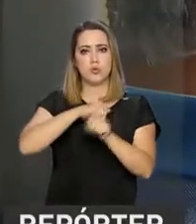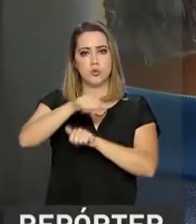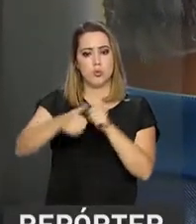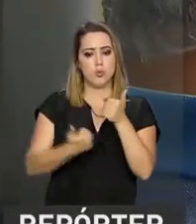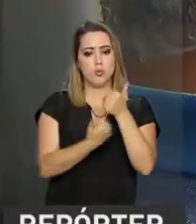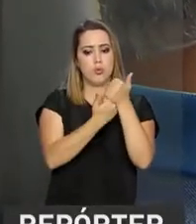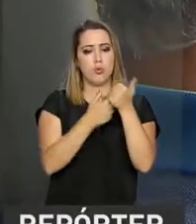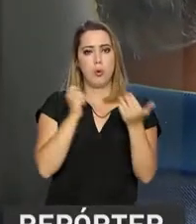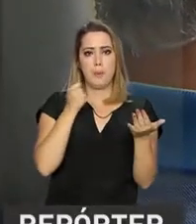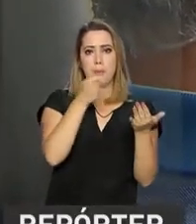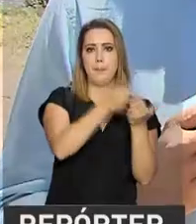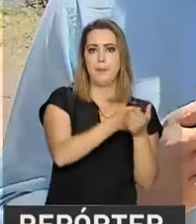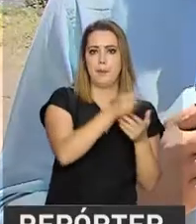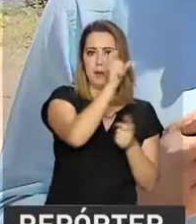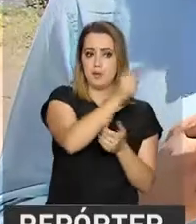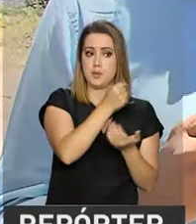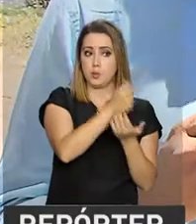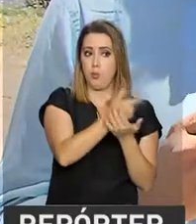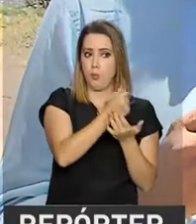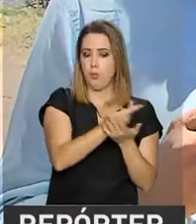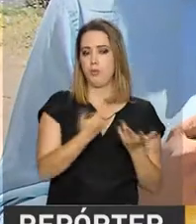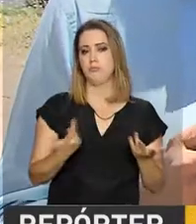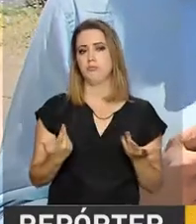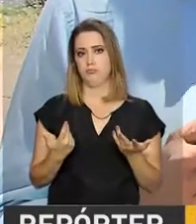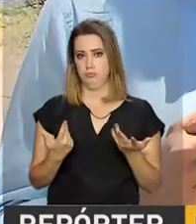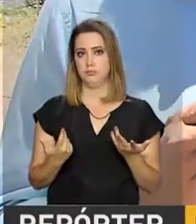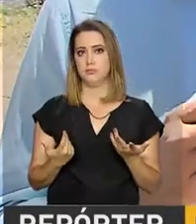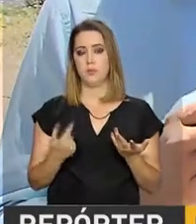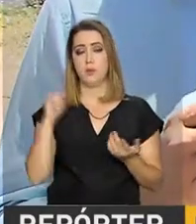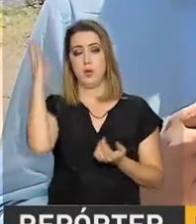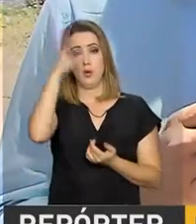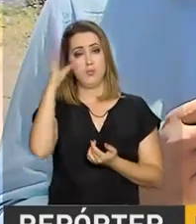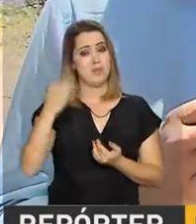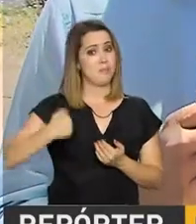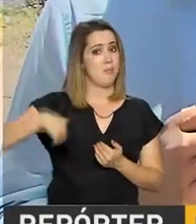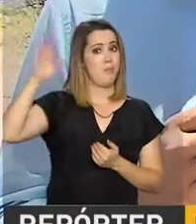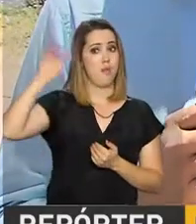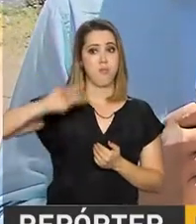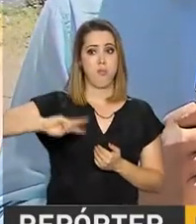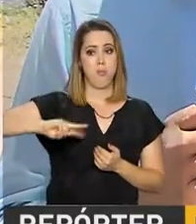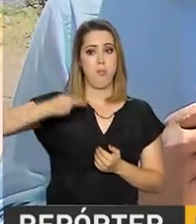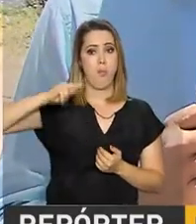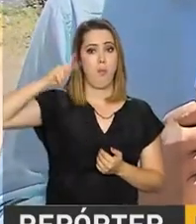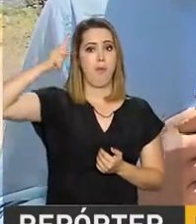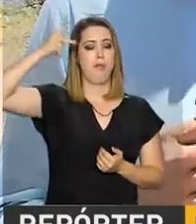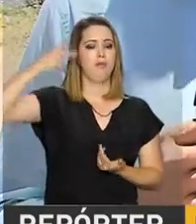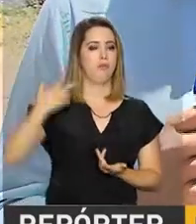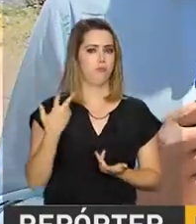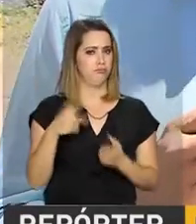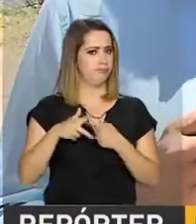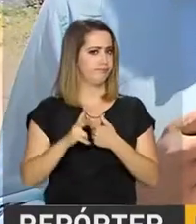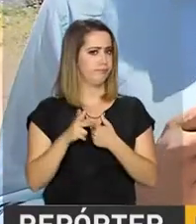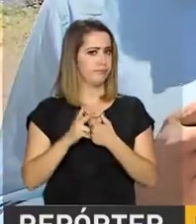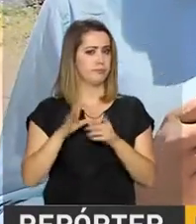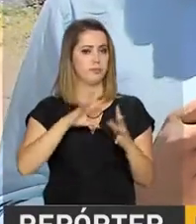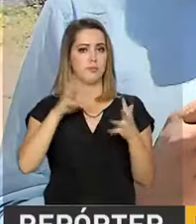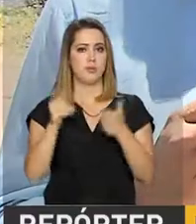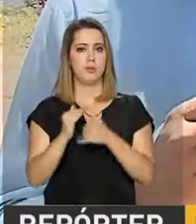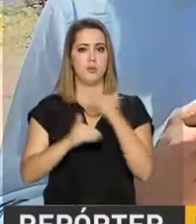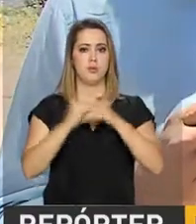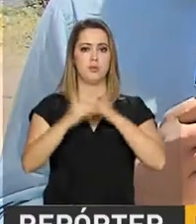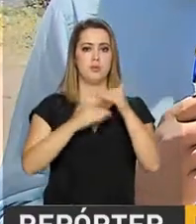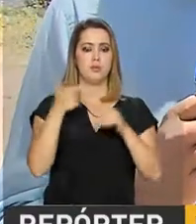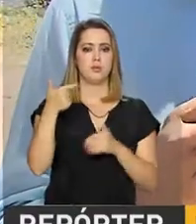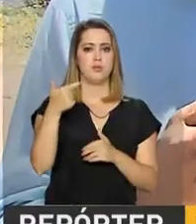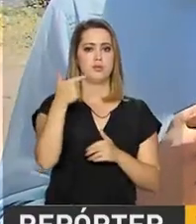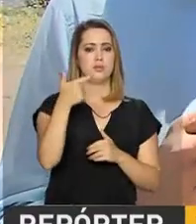reembolsando o consumidor o brasil é um dos países com maior aumento no número de recall no mundo o crescimento foi de mais de